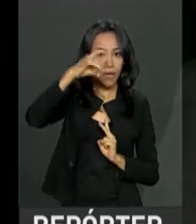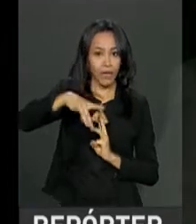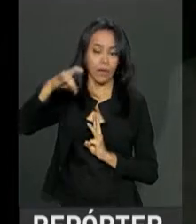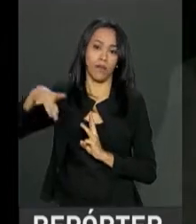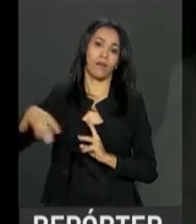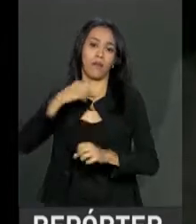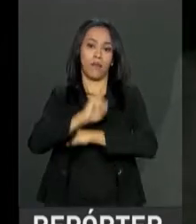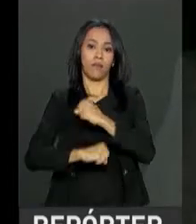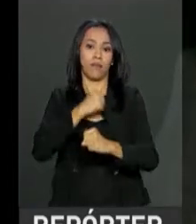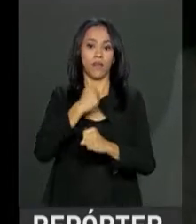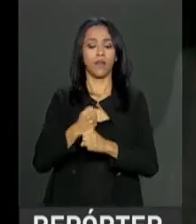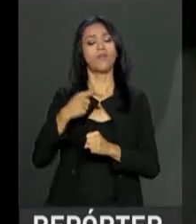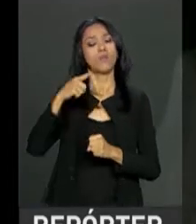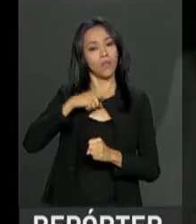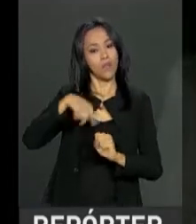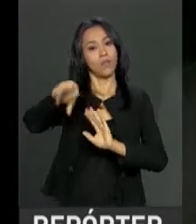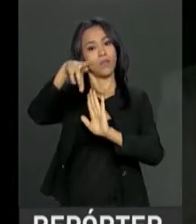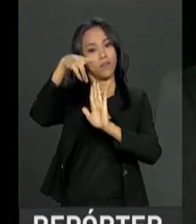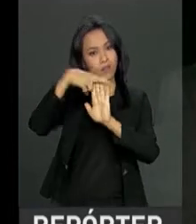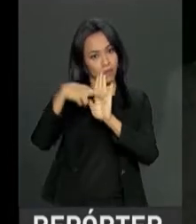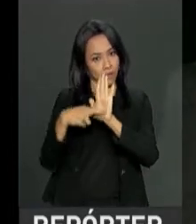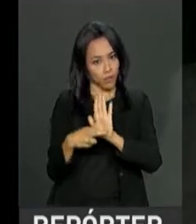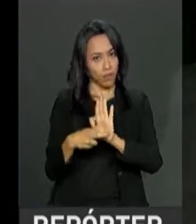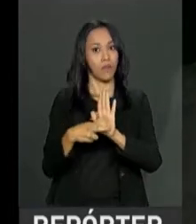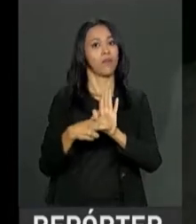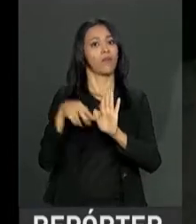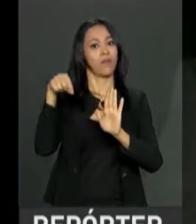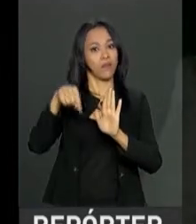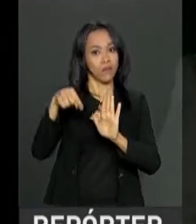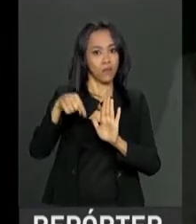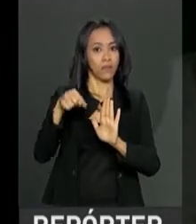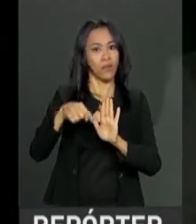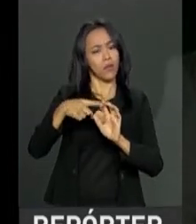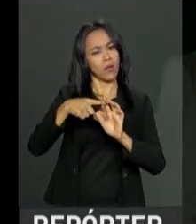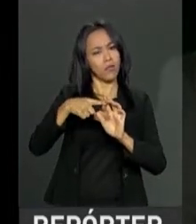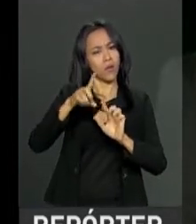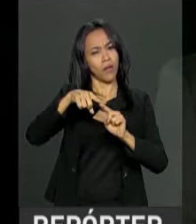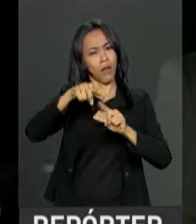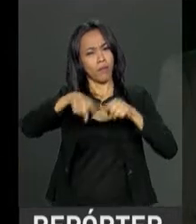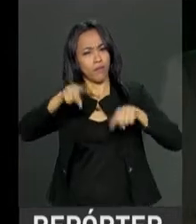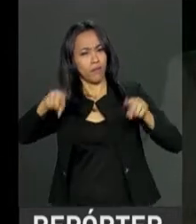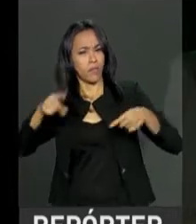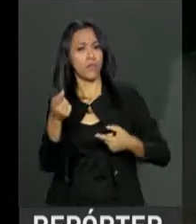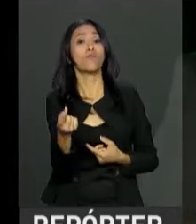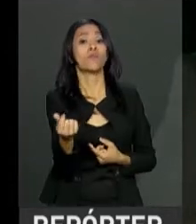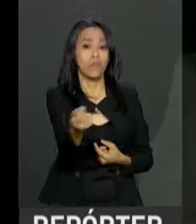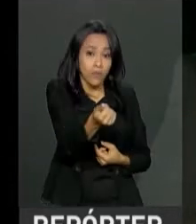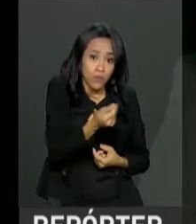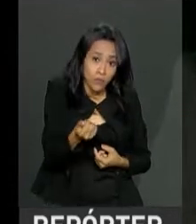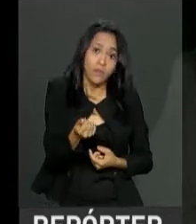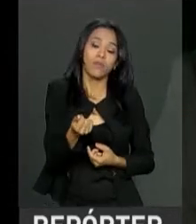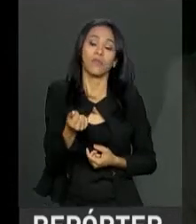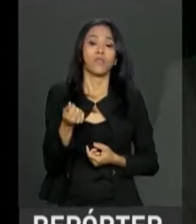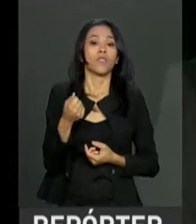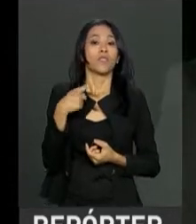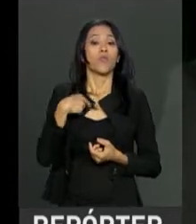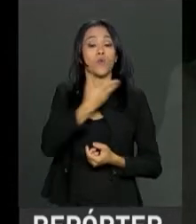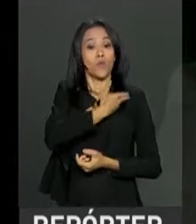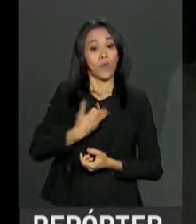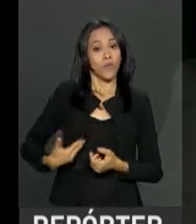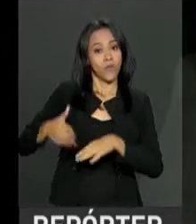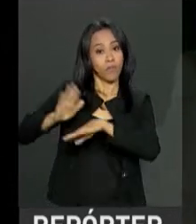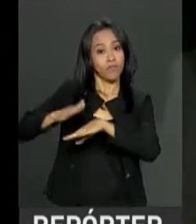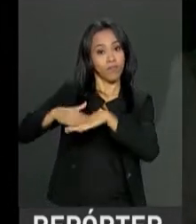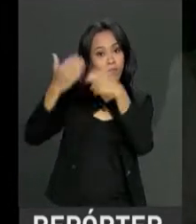determinado o patamar considerado mais adequado para a variação de preço de acordo com o governo o método